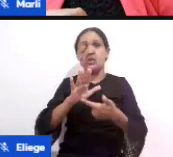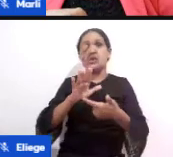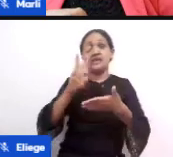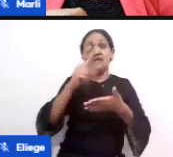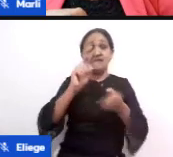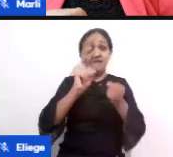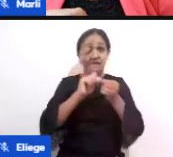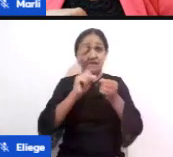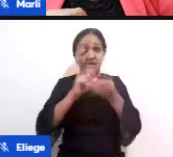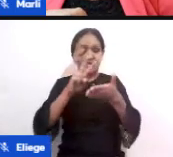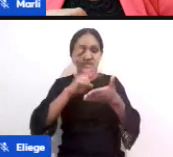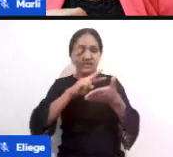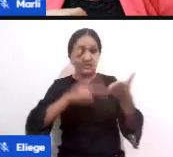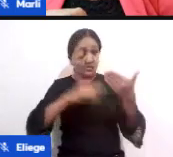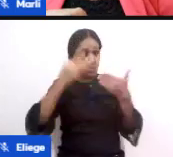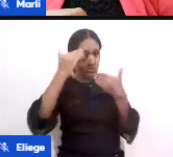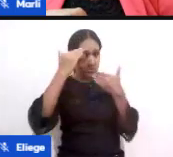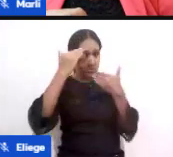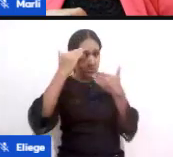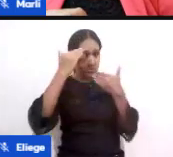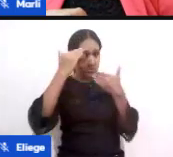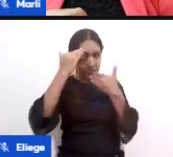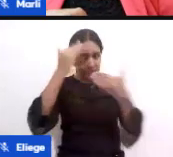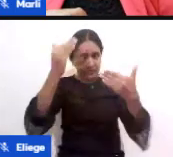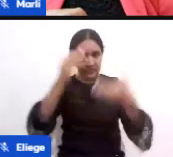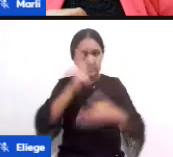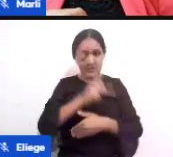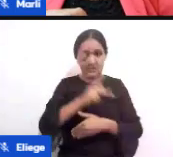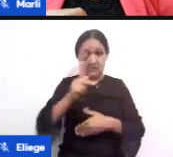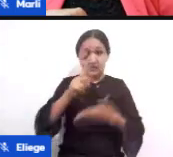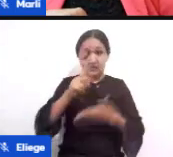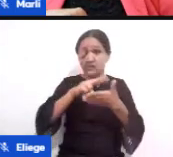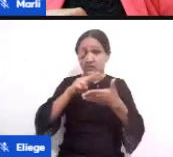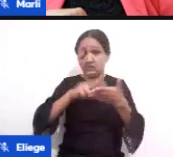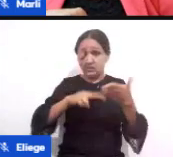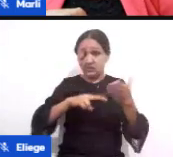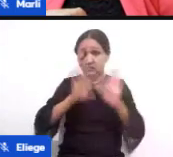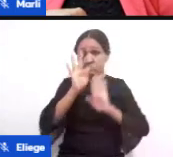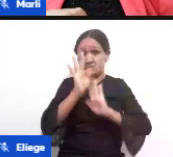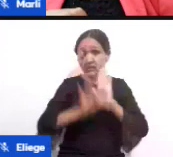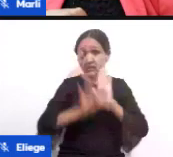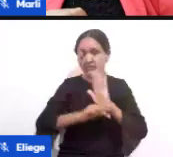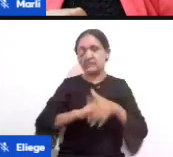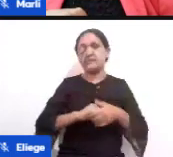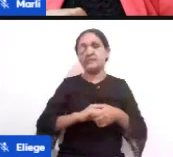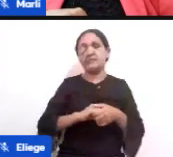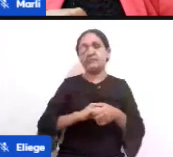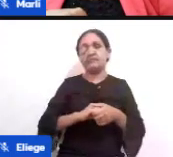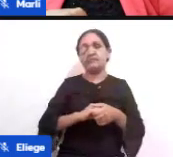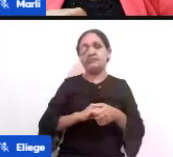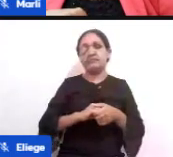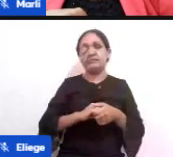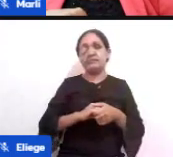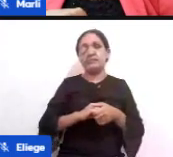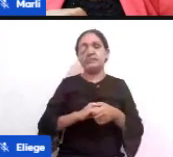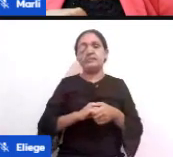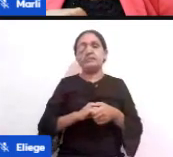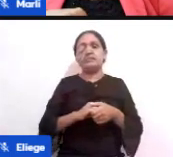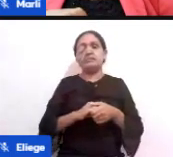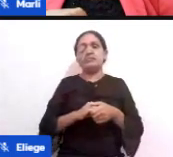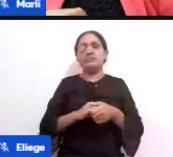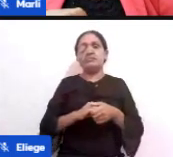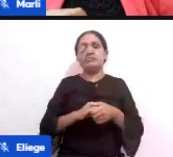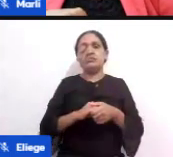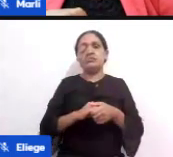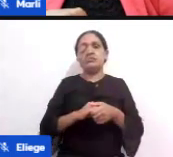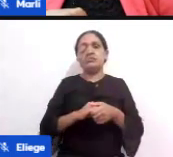Muito obrigada, professora. E se a gente parar um pouco para refletir, né, sobre essa leitura de